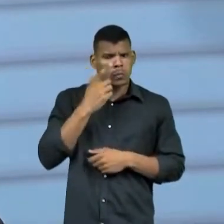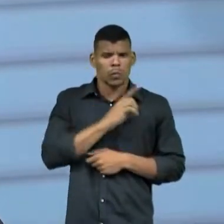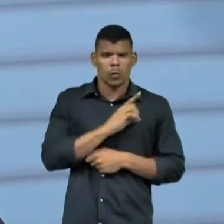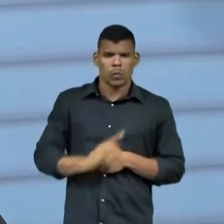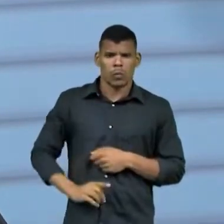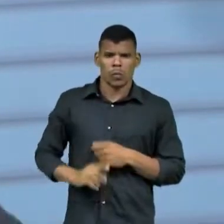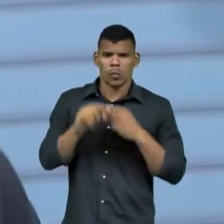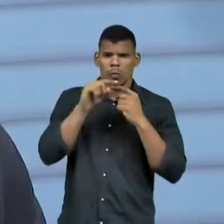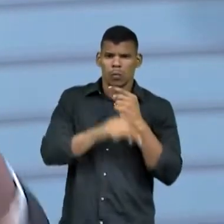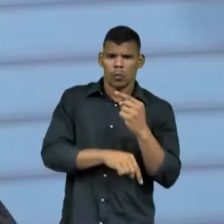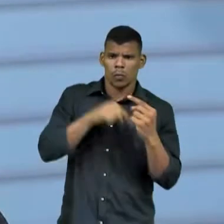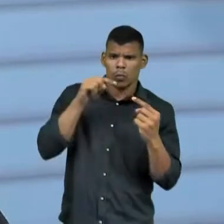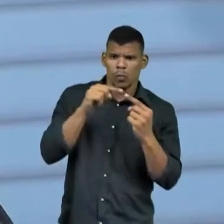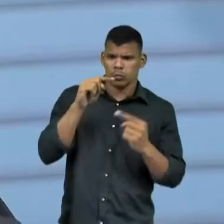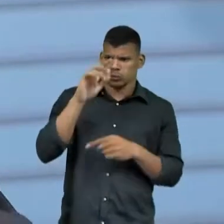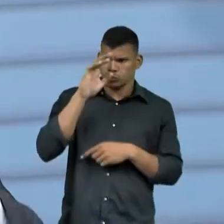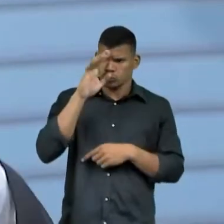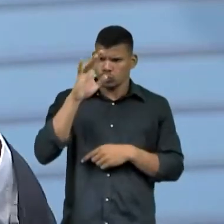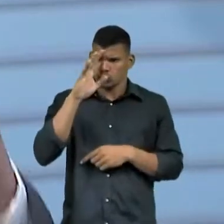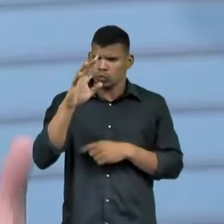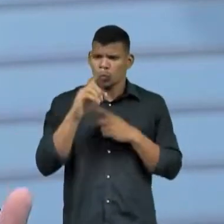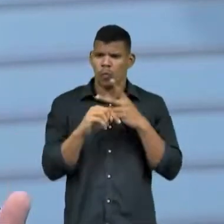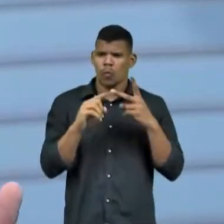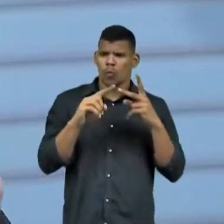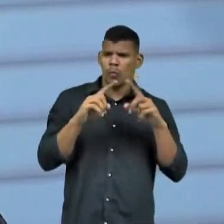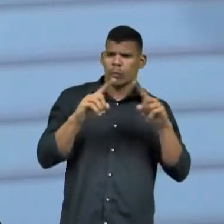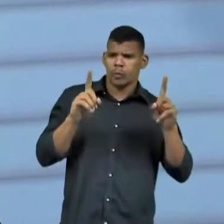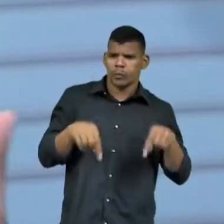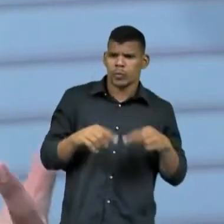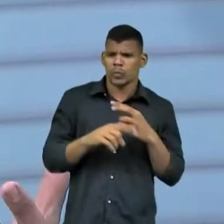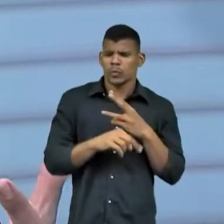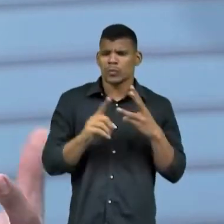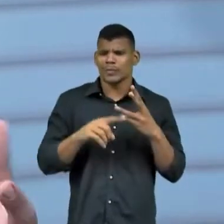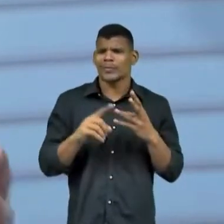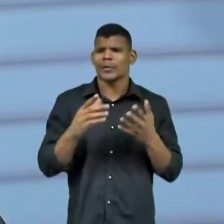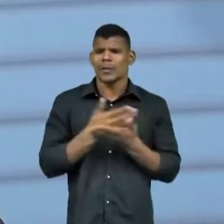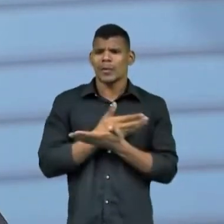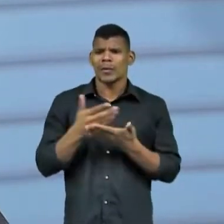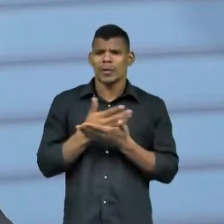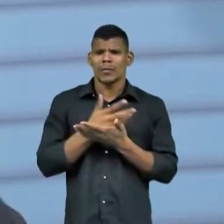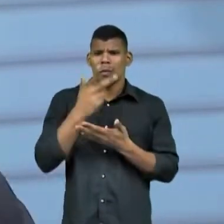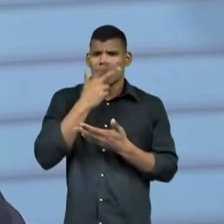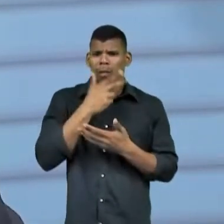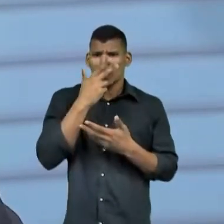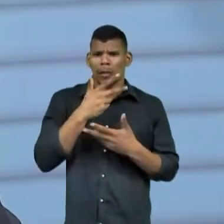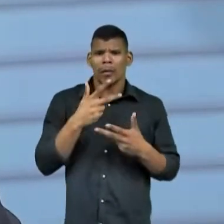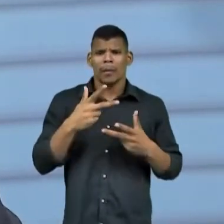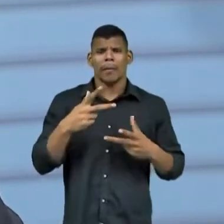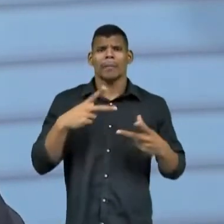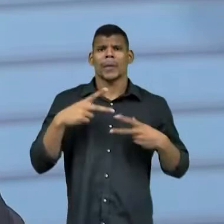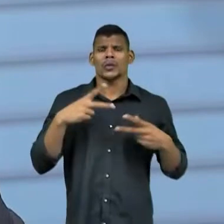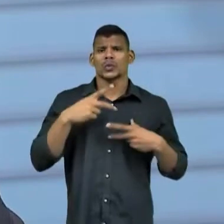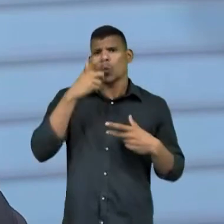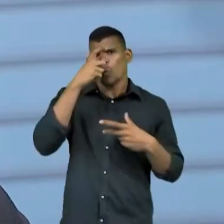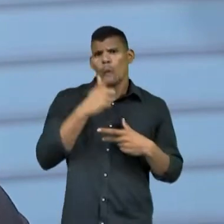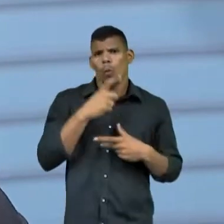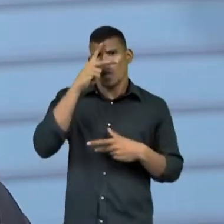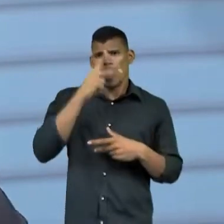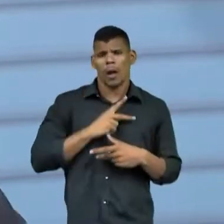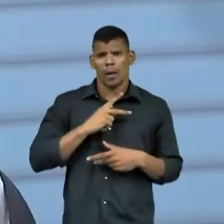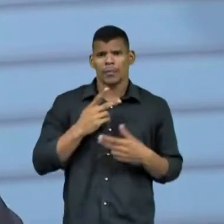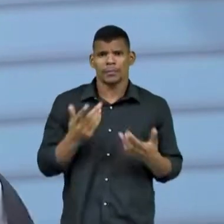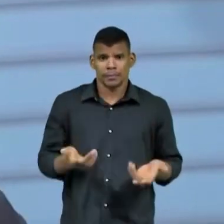tem um objetivo que tem um sonho né que tem um projeto e você vai ter outros que não que estão simplesmente por um projeto pessoal de poder não é